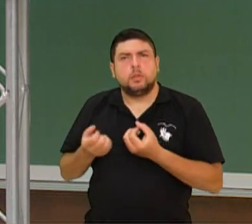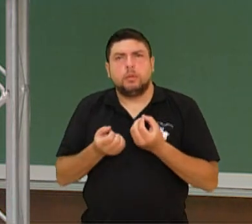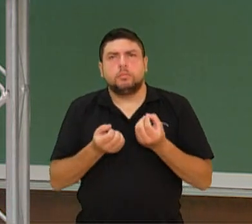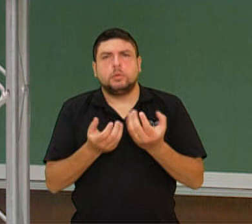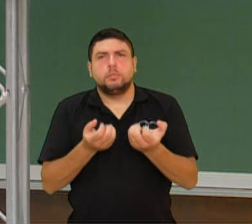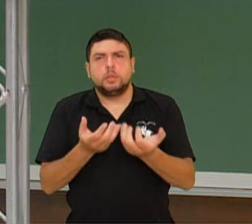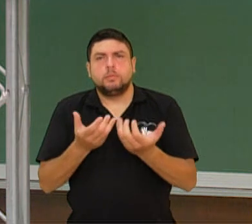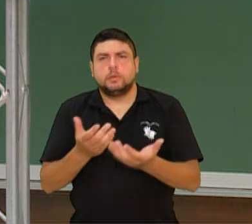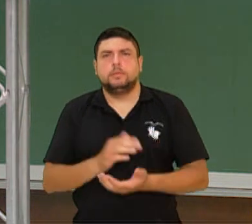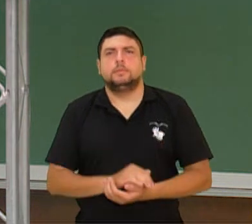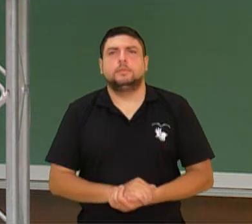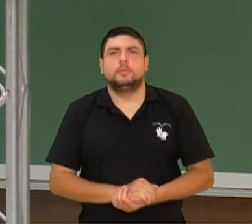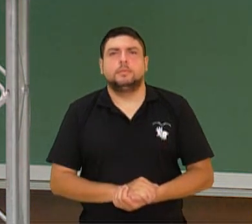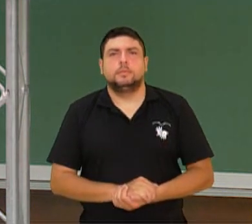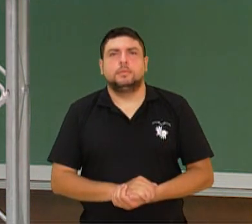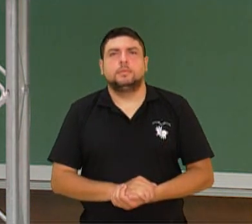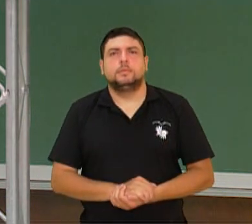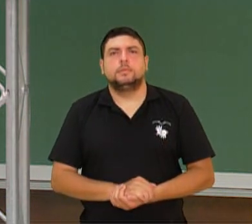ou lendo, ok?